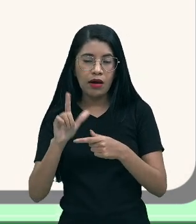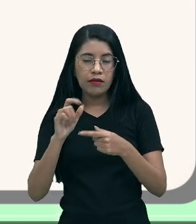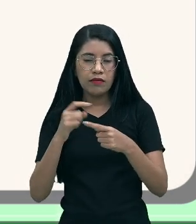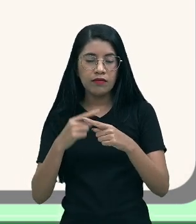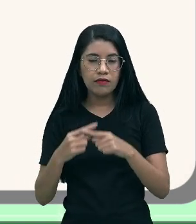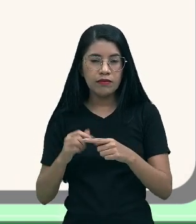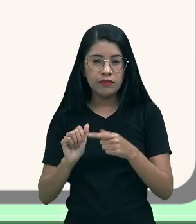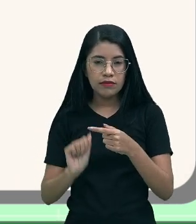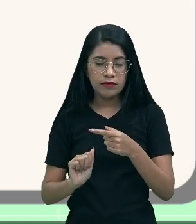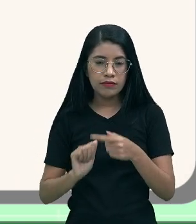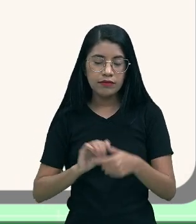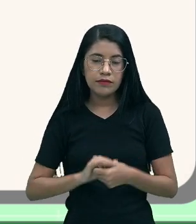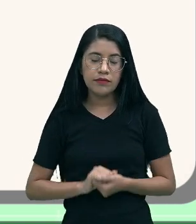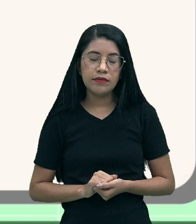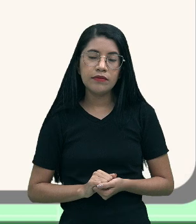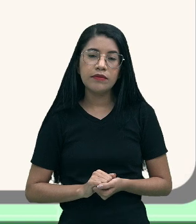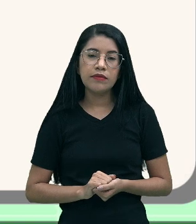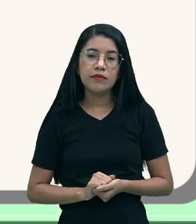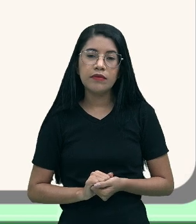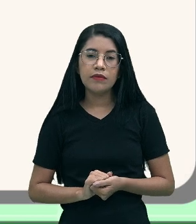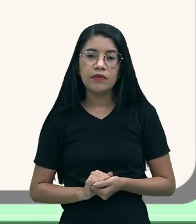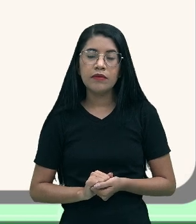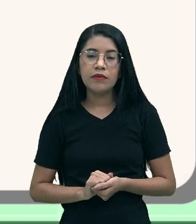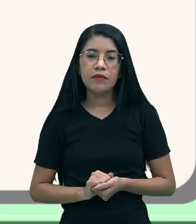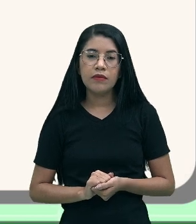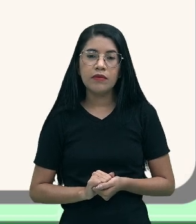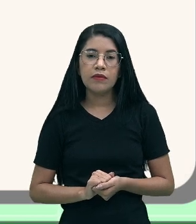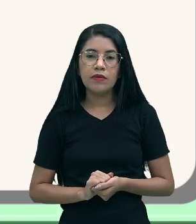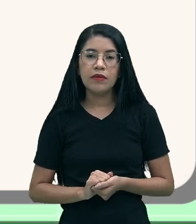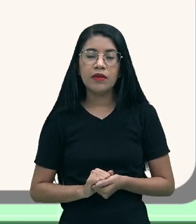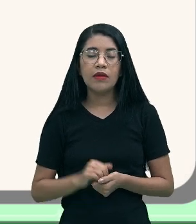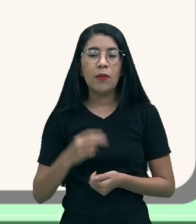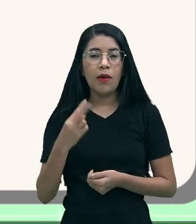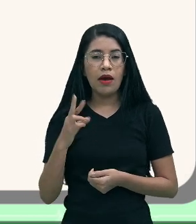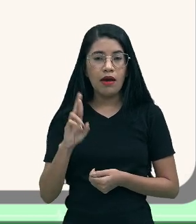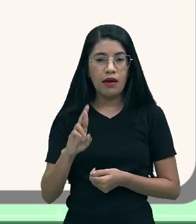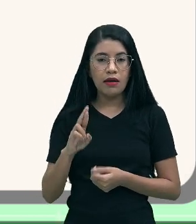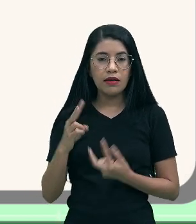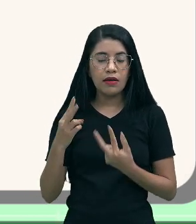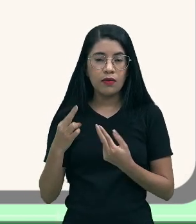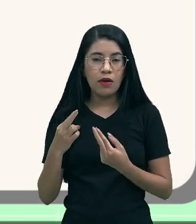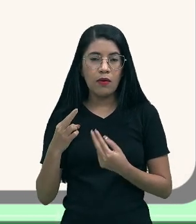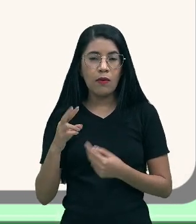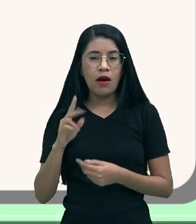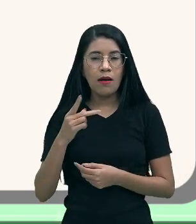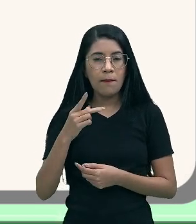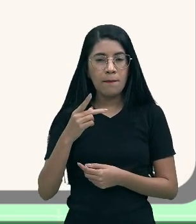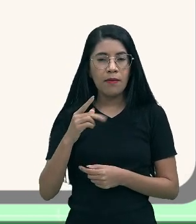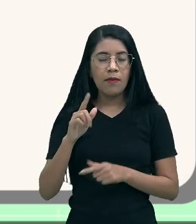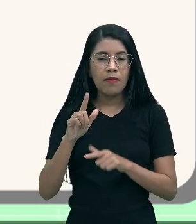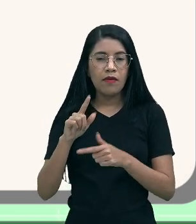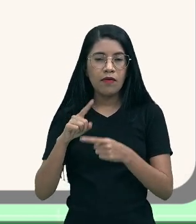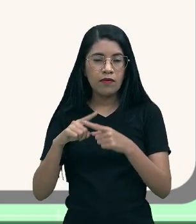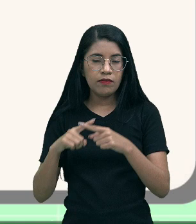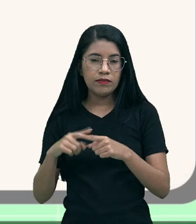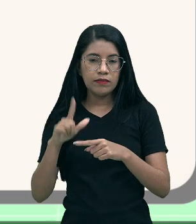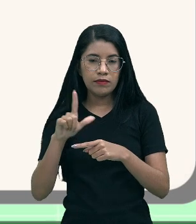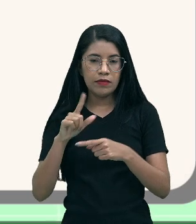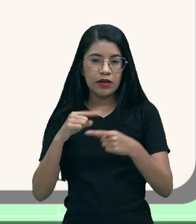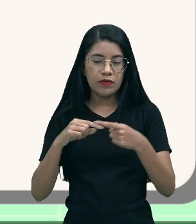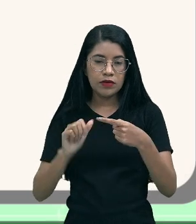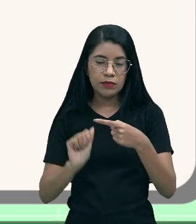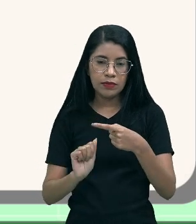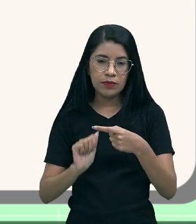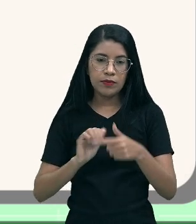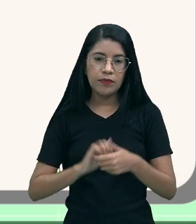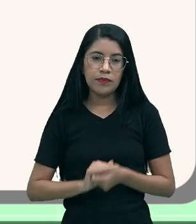de seção transversal. Ρ é igual aliás, R é igual a ρ vezes L dividido por A. É a segunda